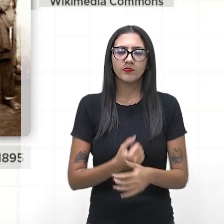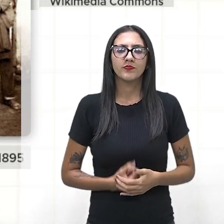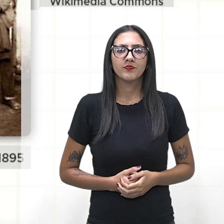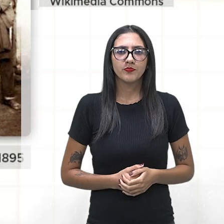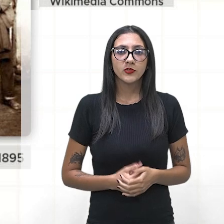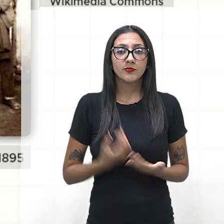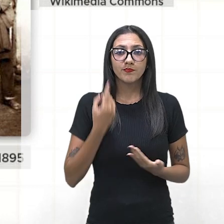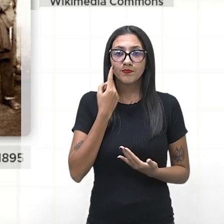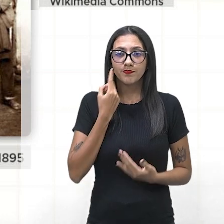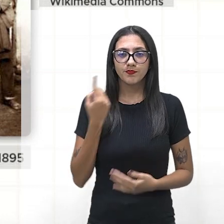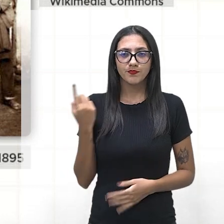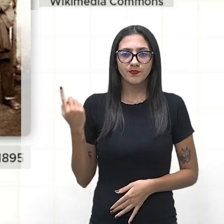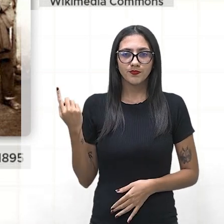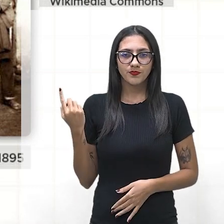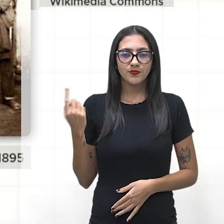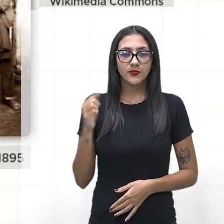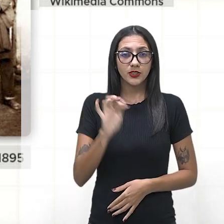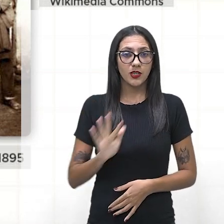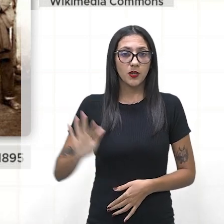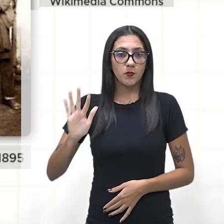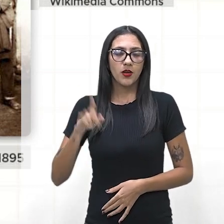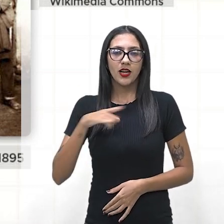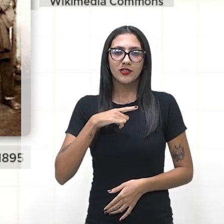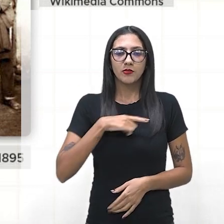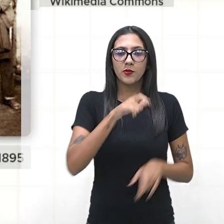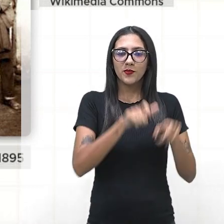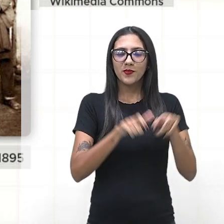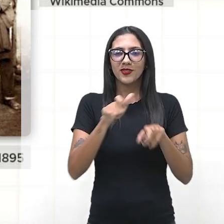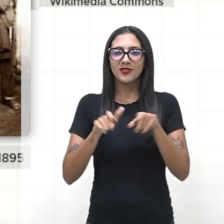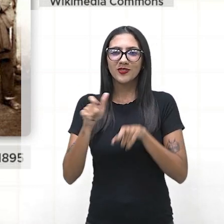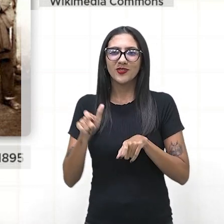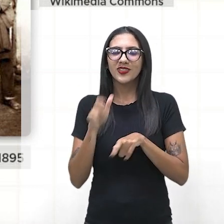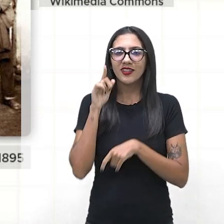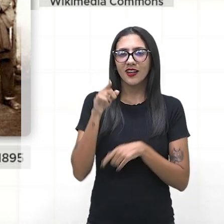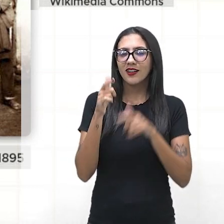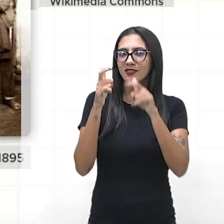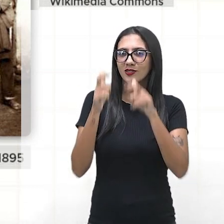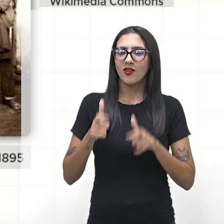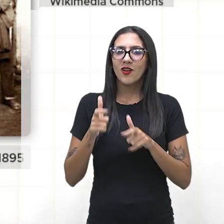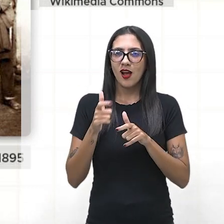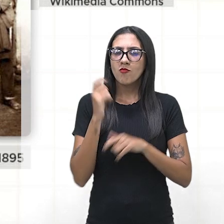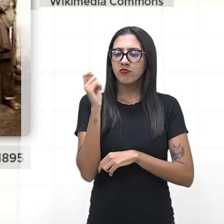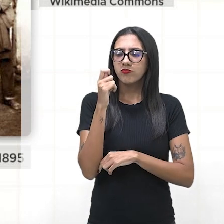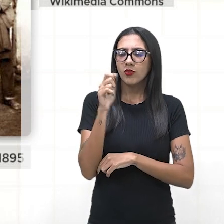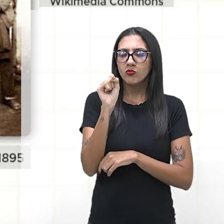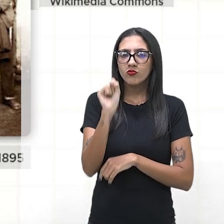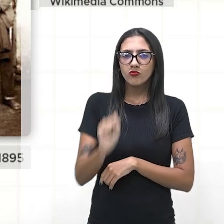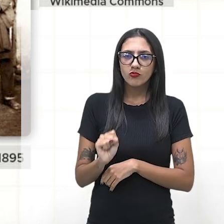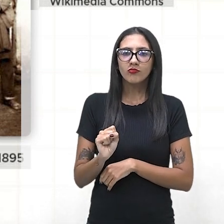uns trabalhadores ex-escravizados negros lá em Porto Alegre no ano de